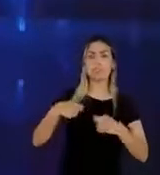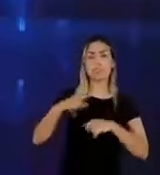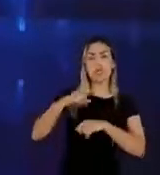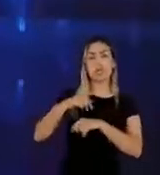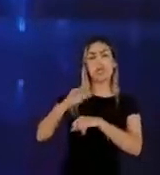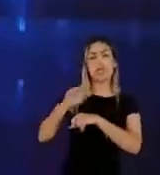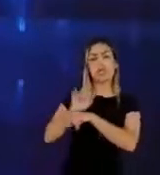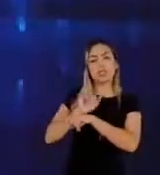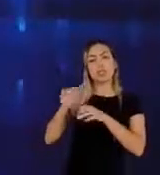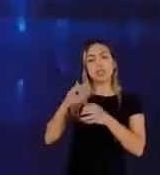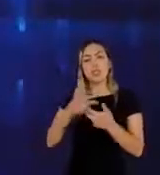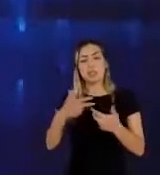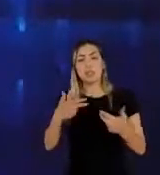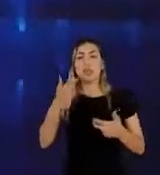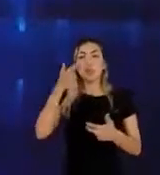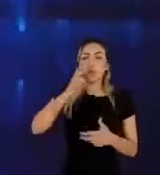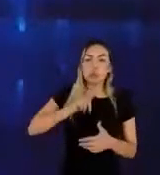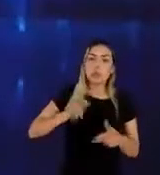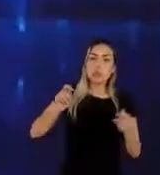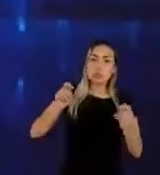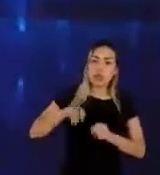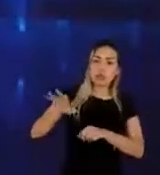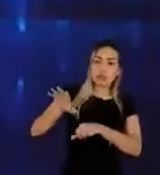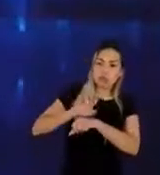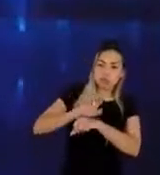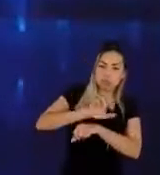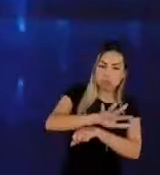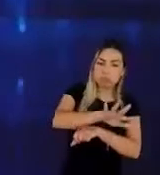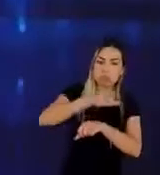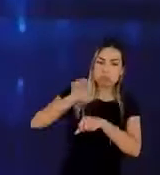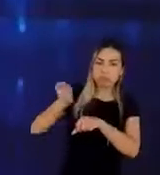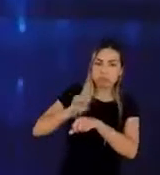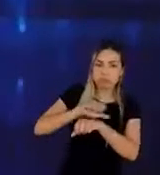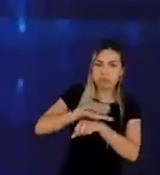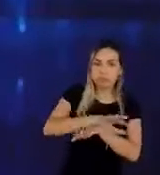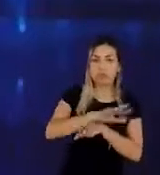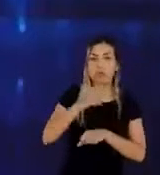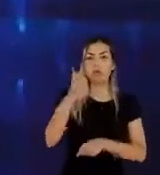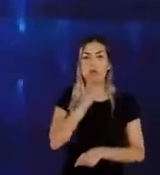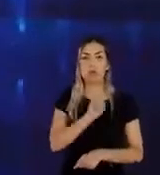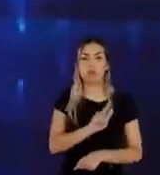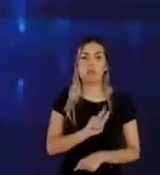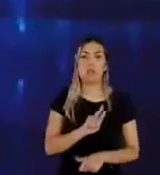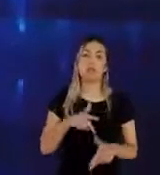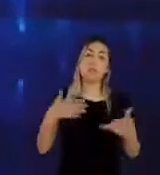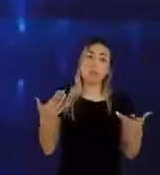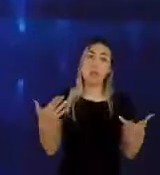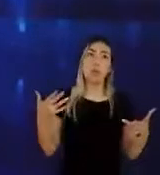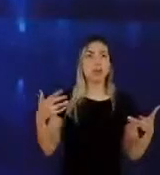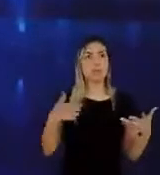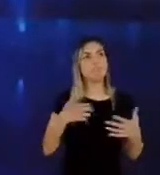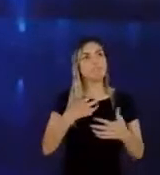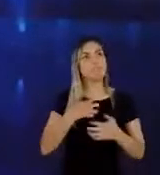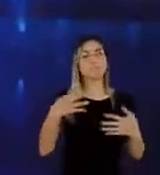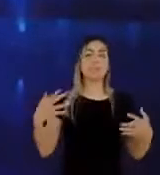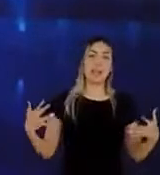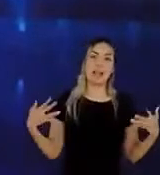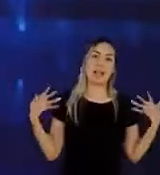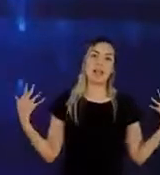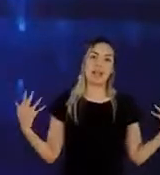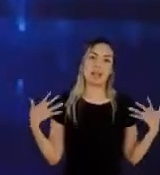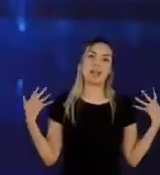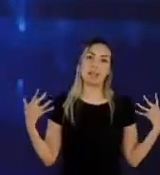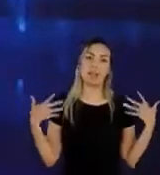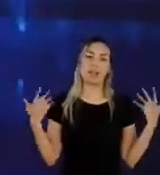desse segmento sendo implementados. Então, é com muita alegria que eu digo que a Abrad,